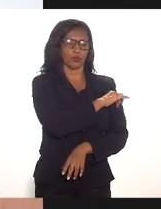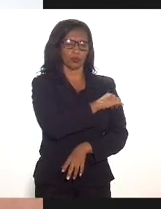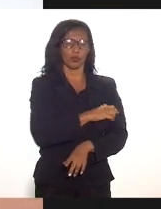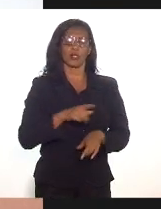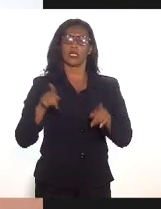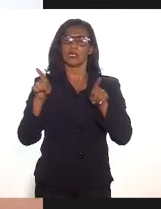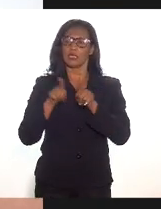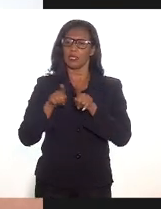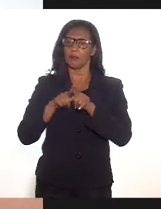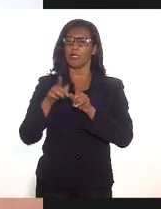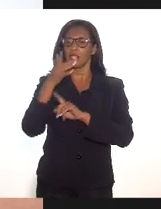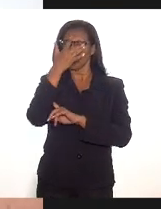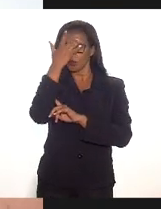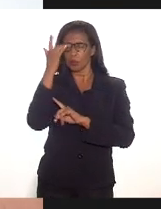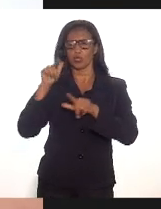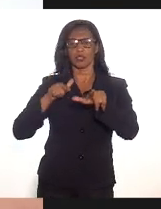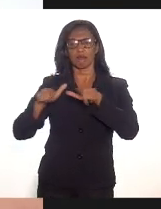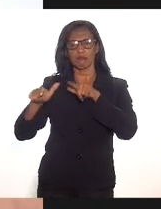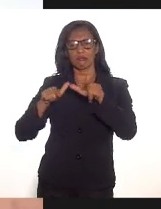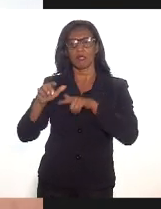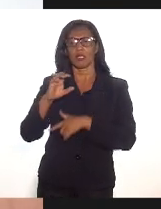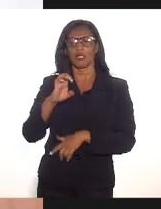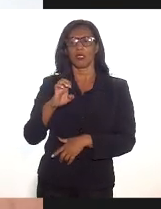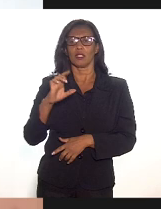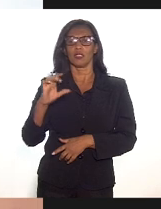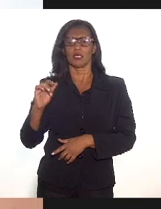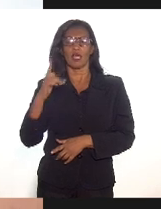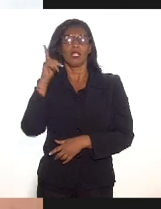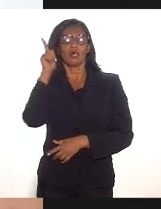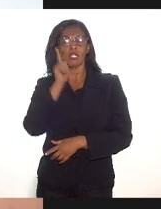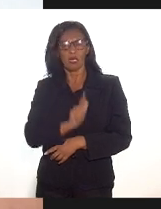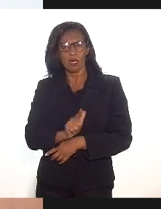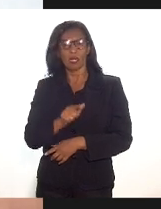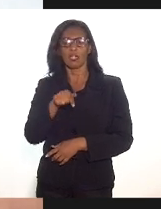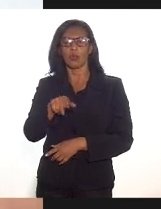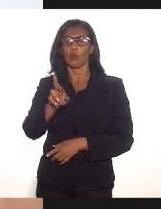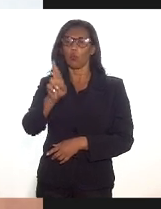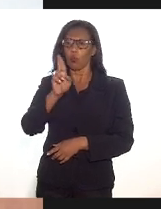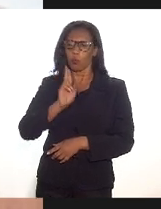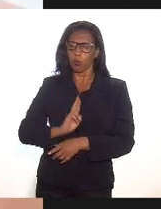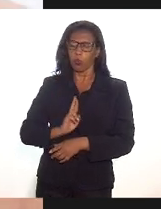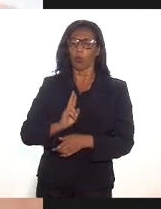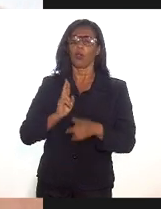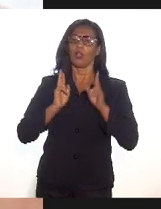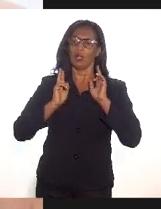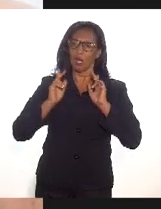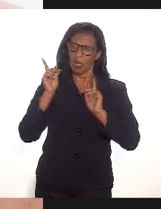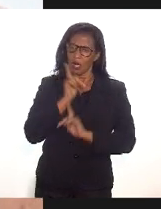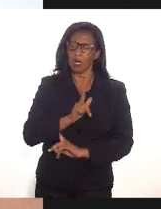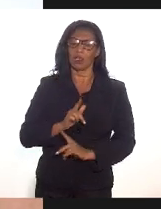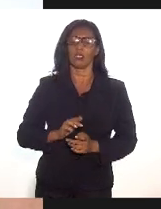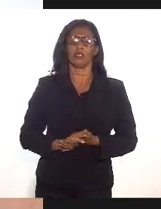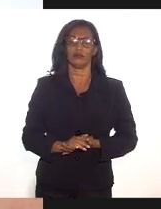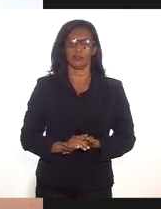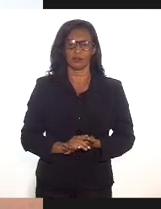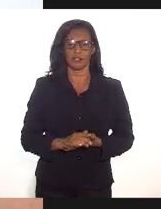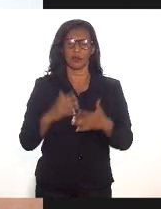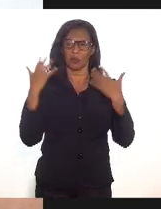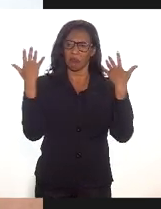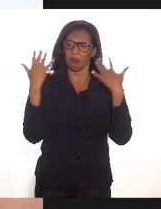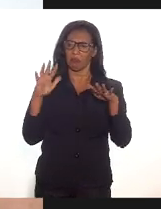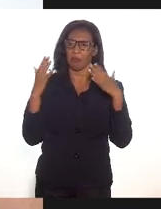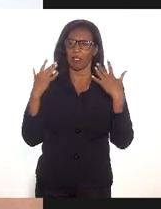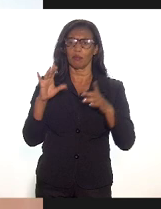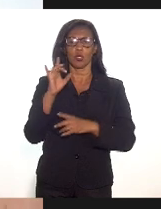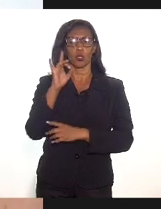servidores públicos da SEDAI ganham com essa decisão e com essa votação. Então, eu quero muito agradecer e parabenizar não só o